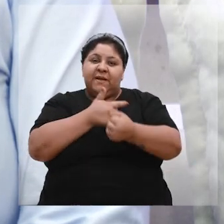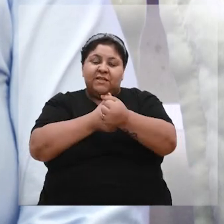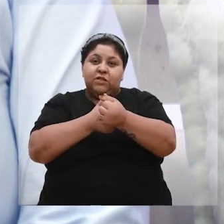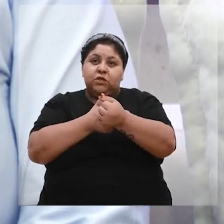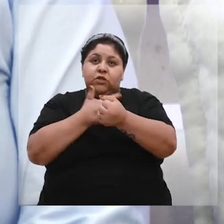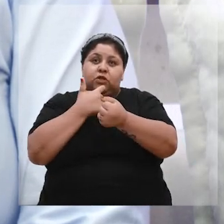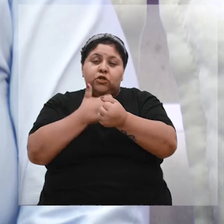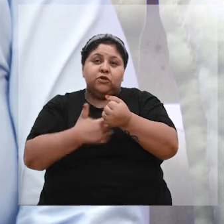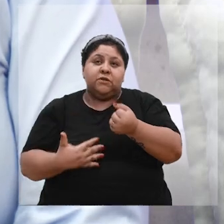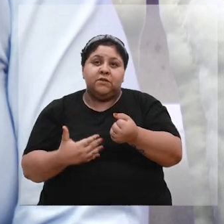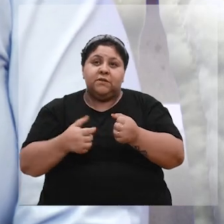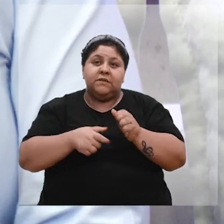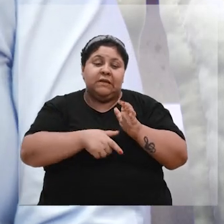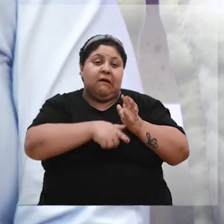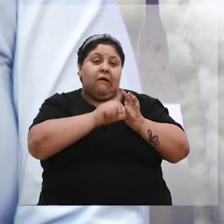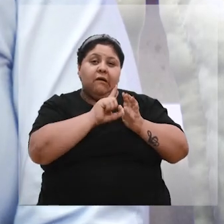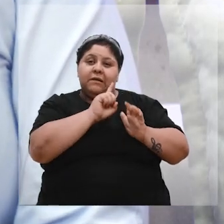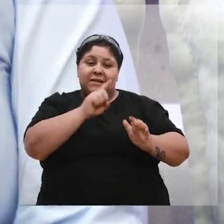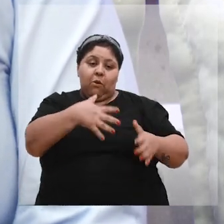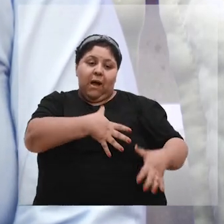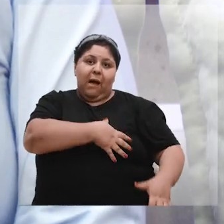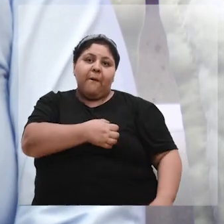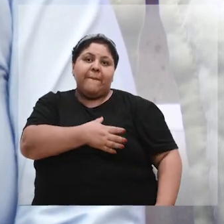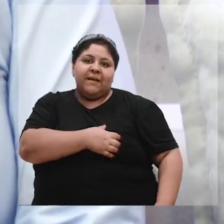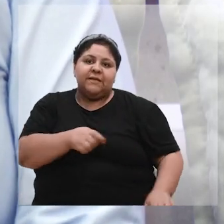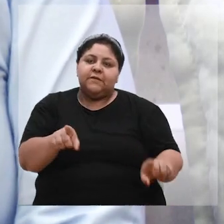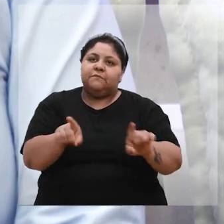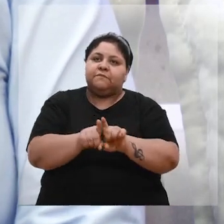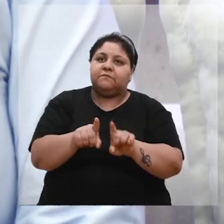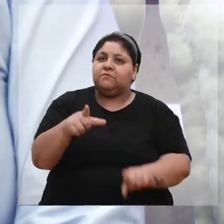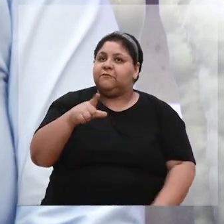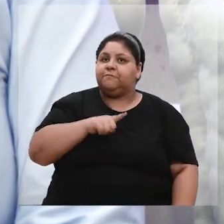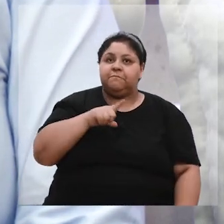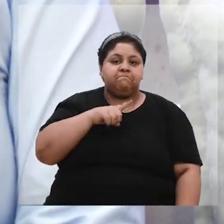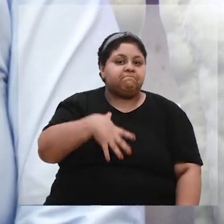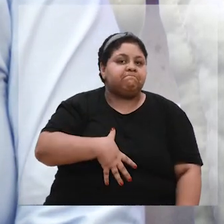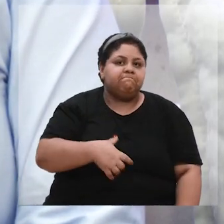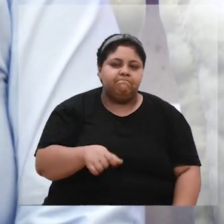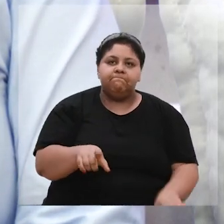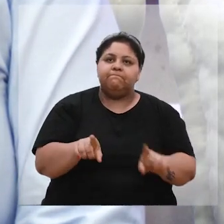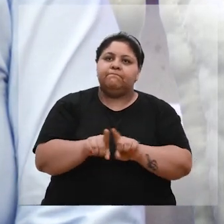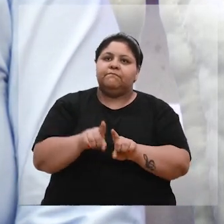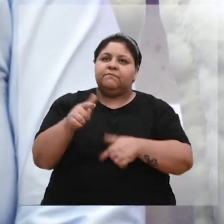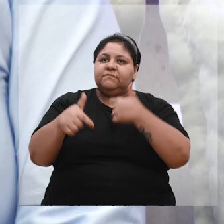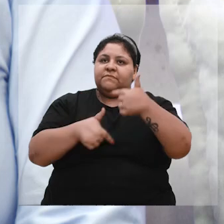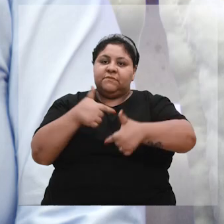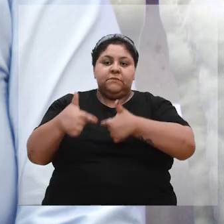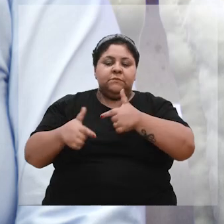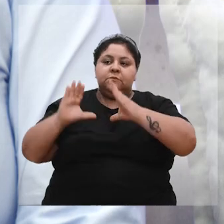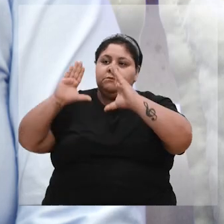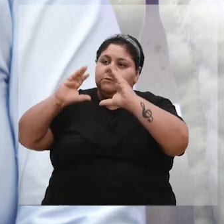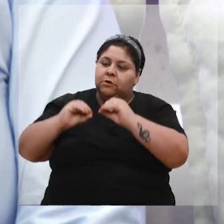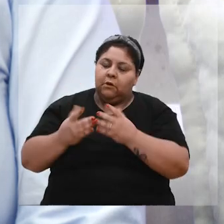muito cedo, a não amamentar, não ter filhos, né? Trabalhar à